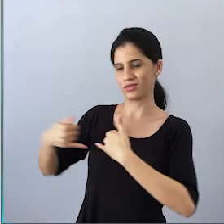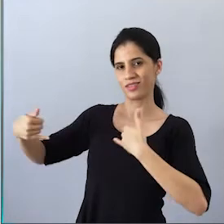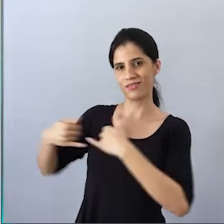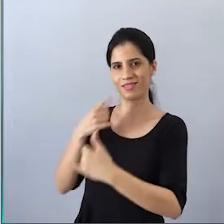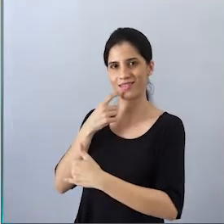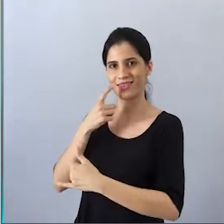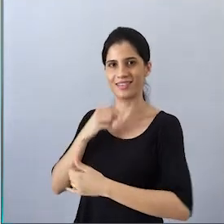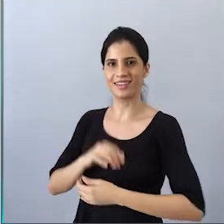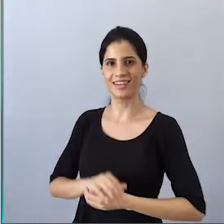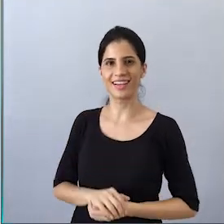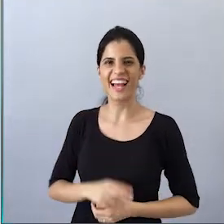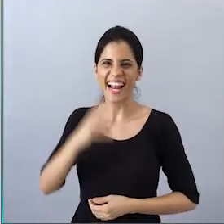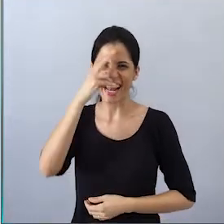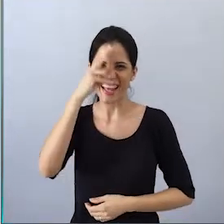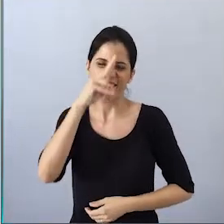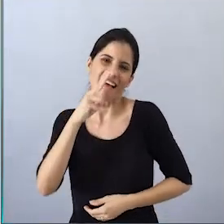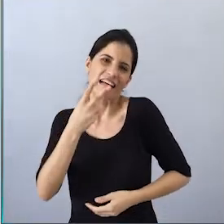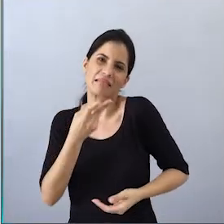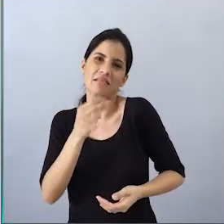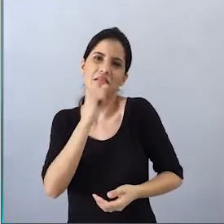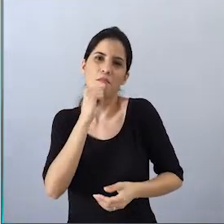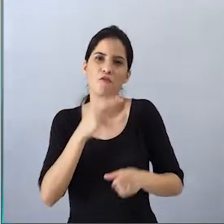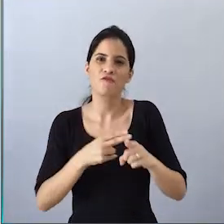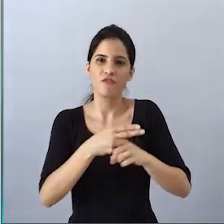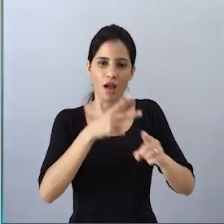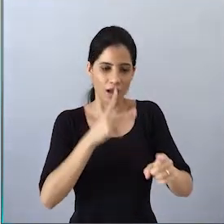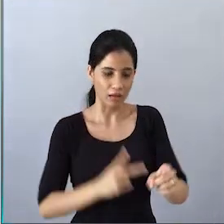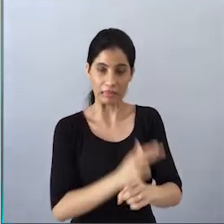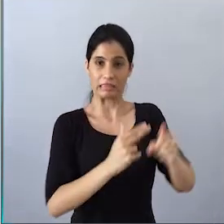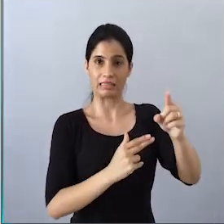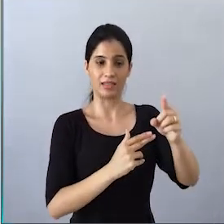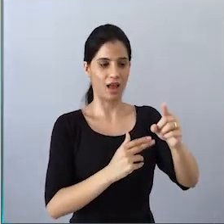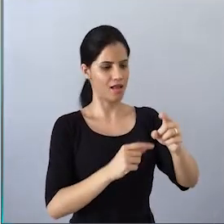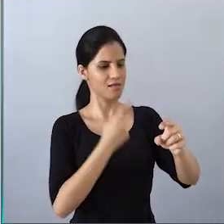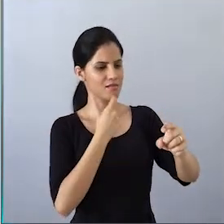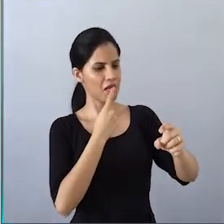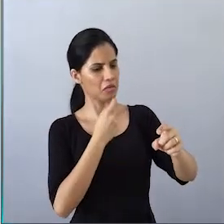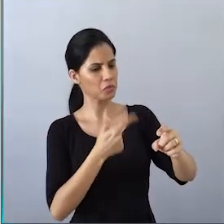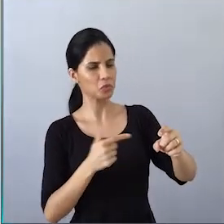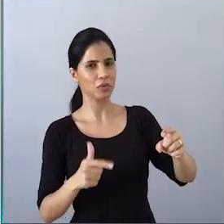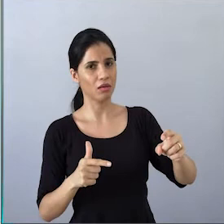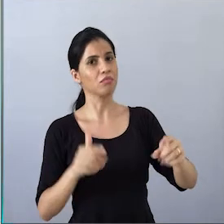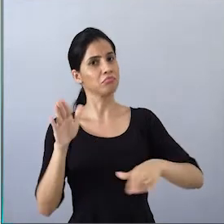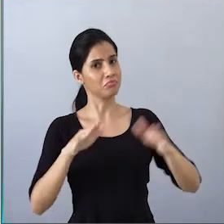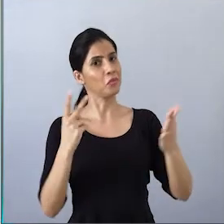por isso que, às vezes, quando cortamos a pele, podemos observar sangramento ou não.